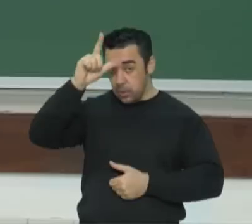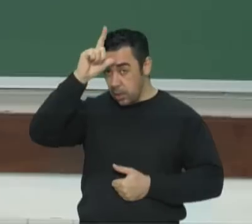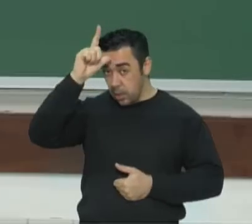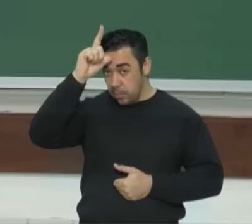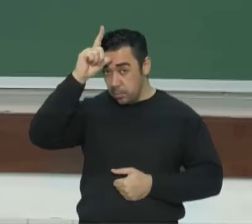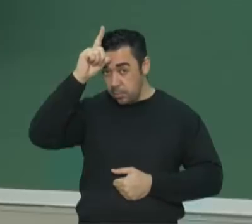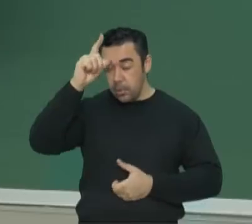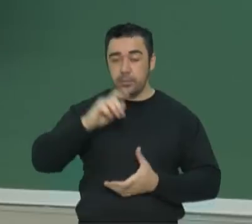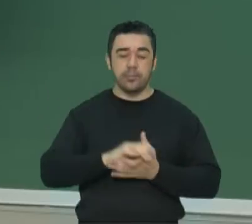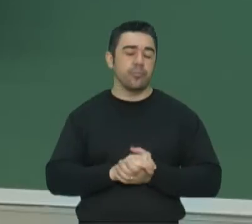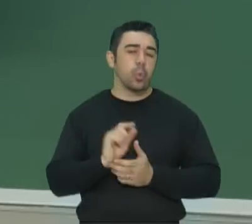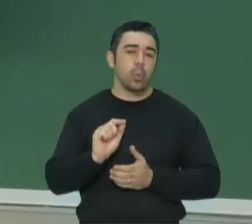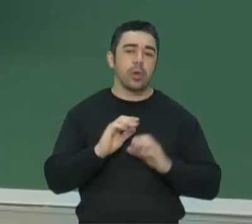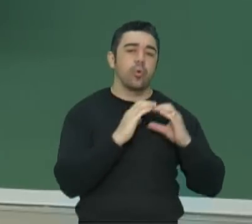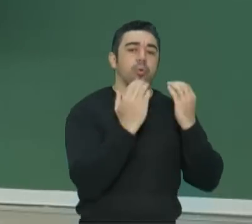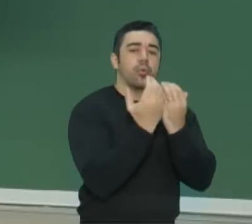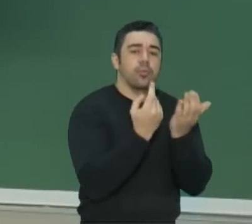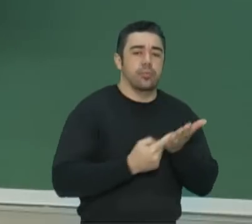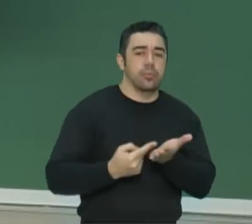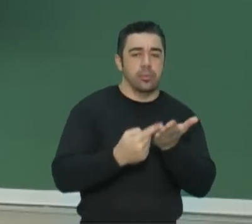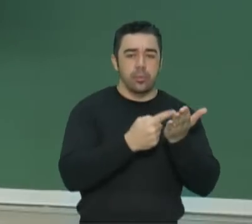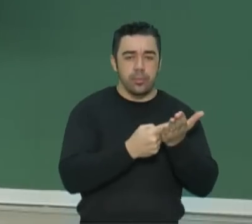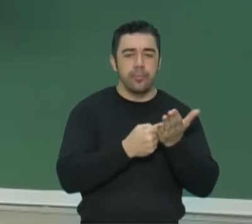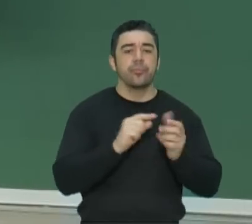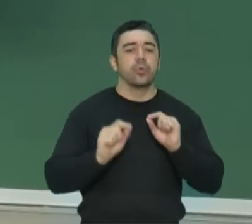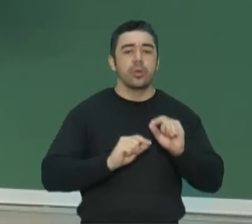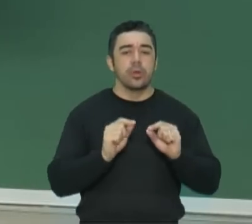decidiu? Decidiu-se a